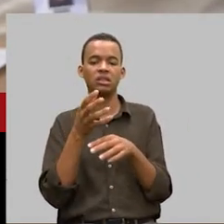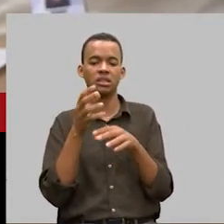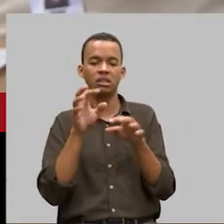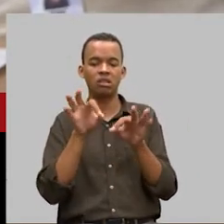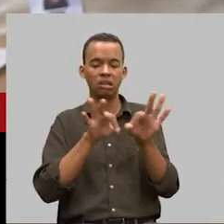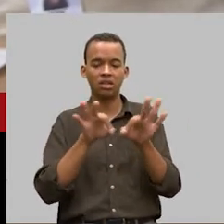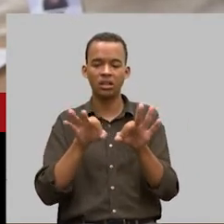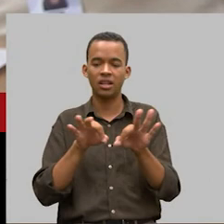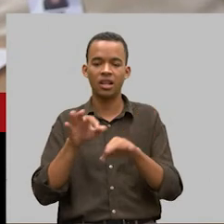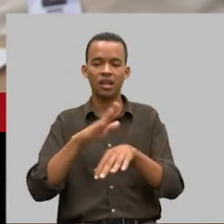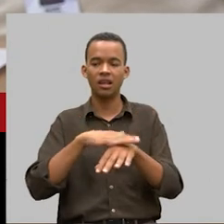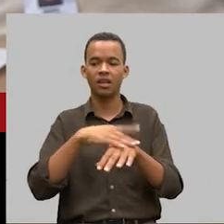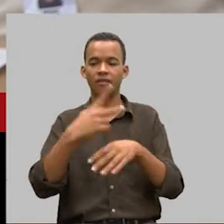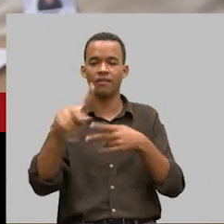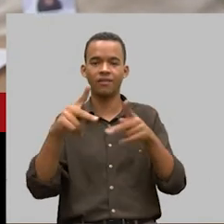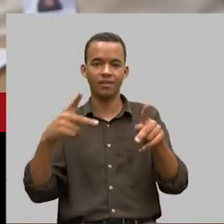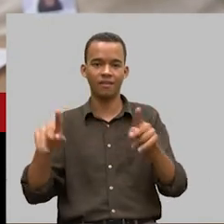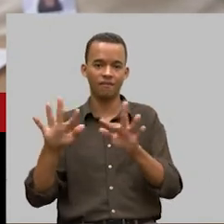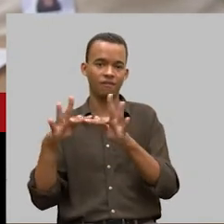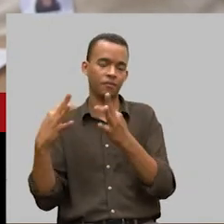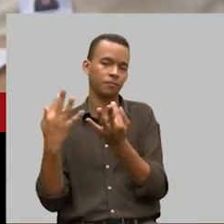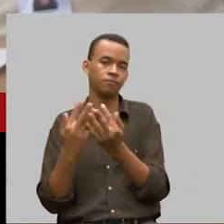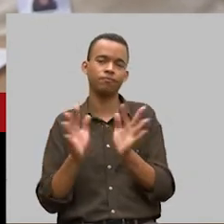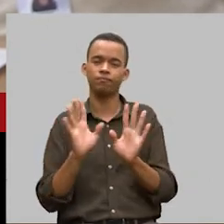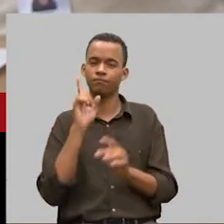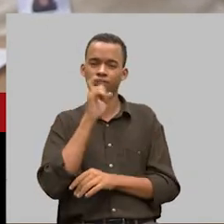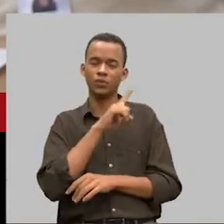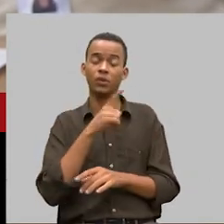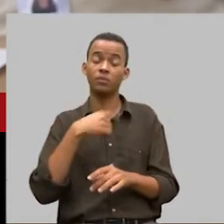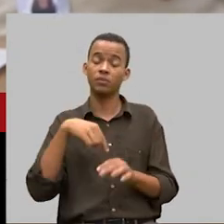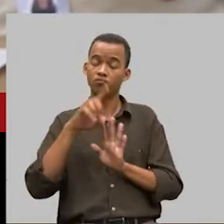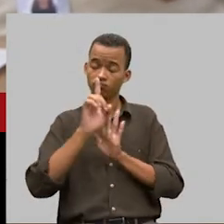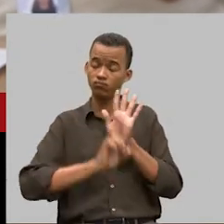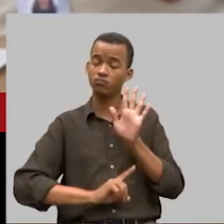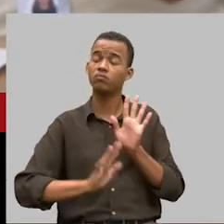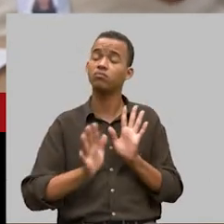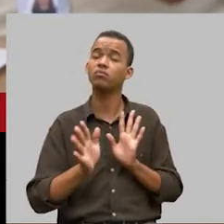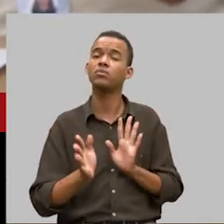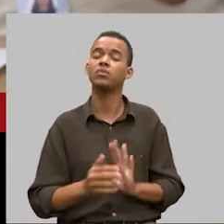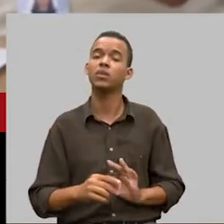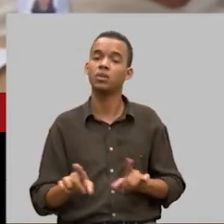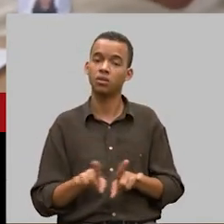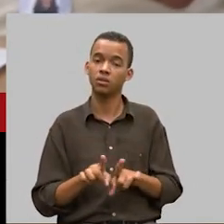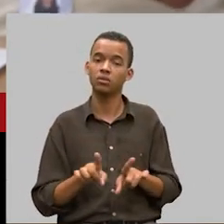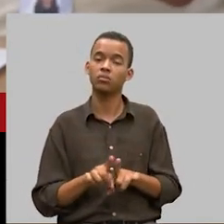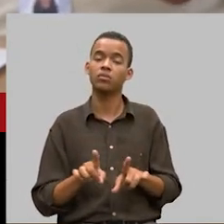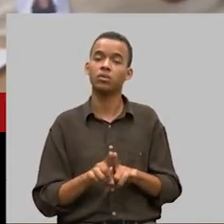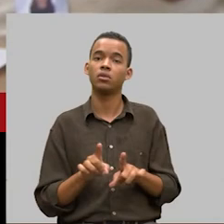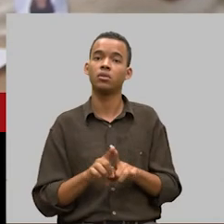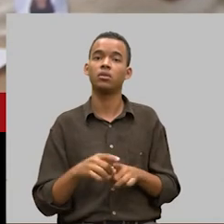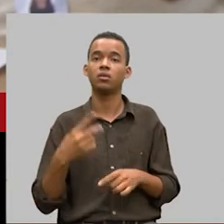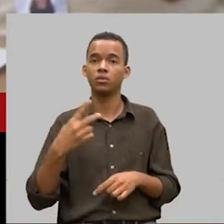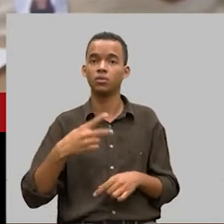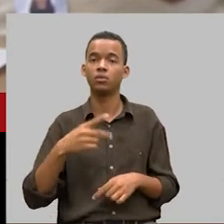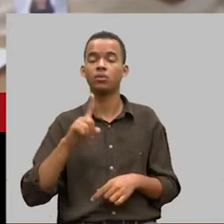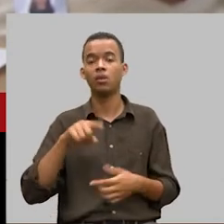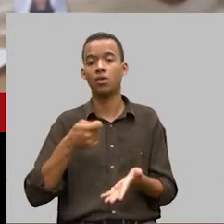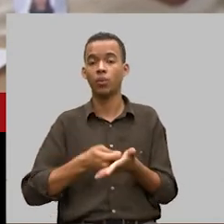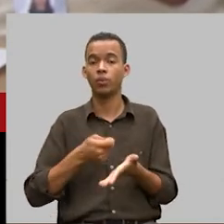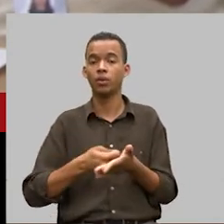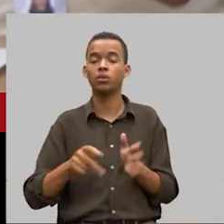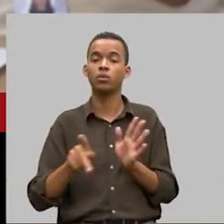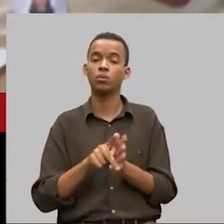Estudantes primeiro porque nós temos o direito isso nós sabemos que nós temos e segundo porque eh essa é uma obrigação do